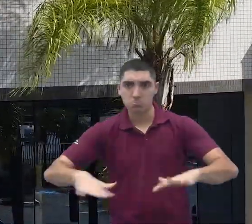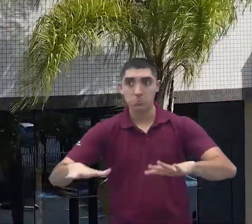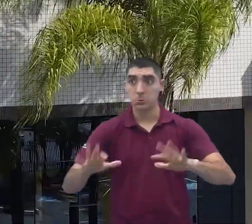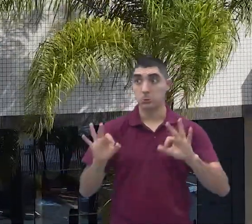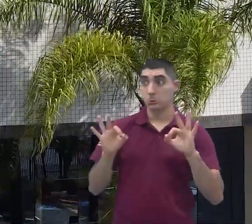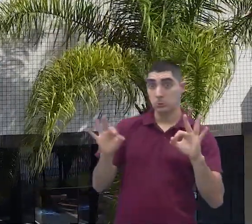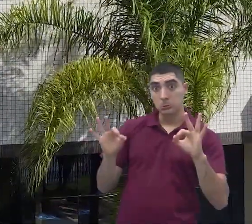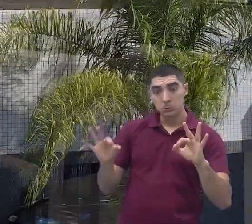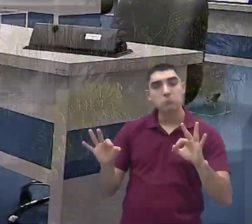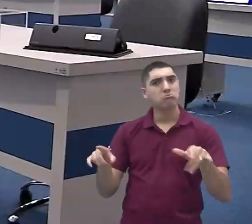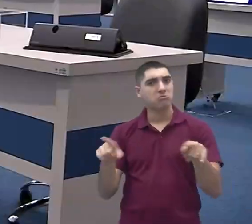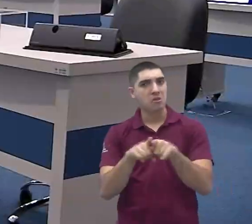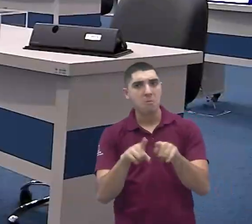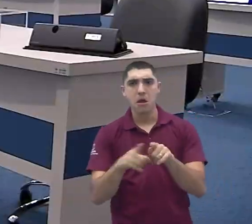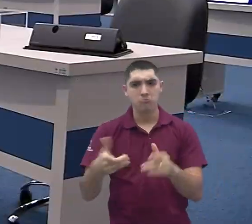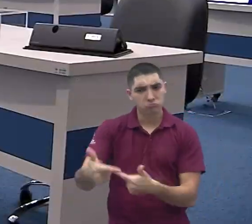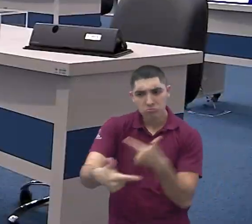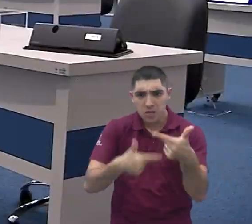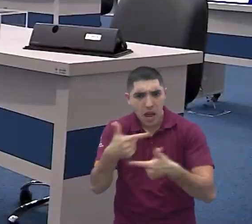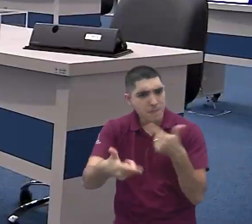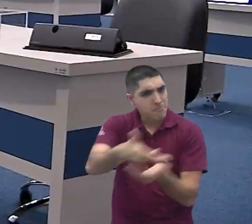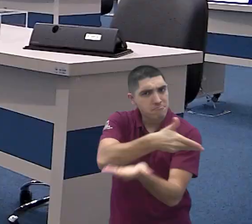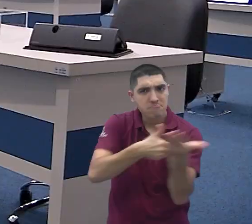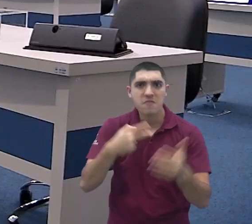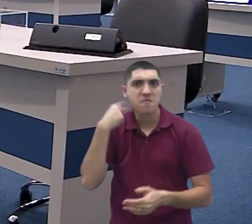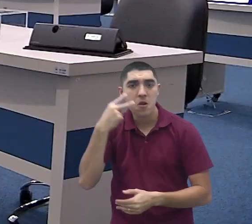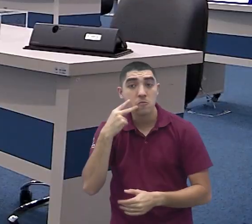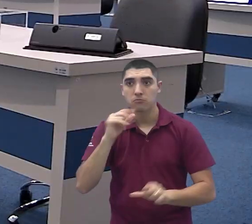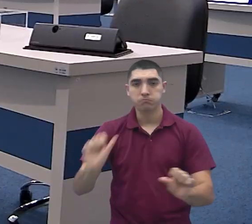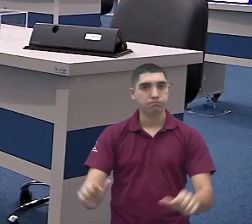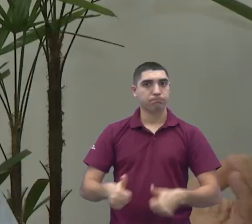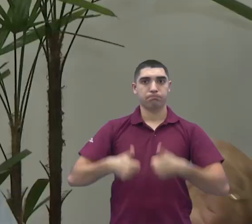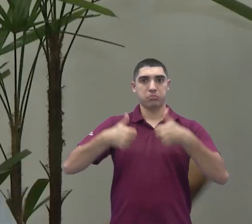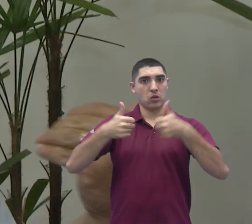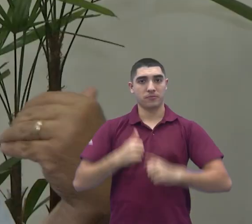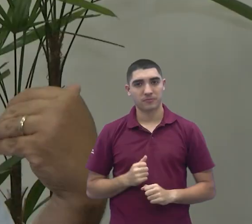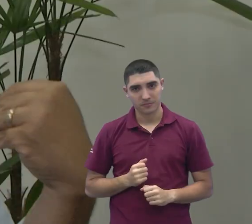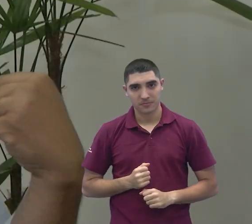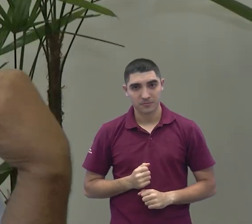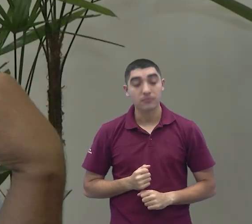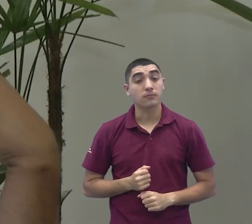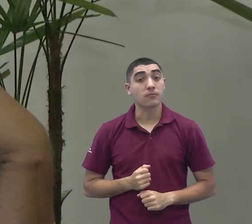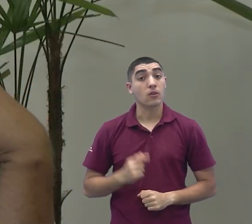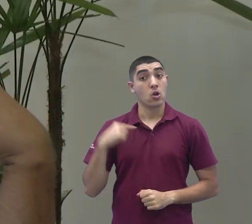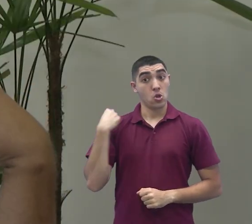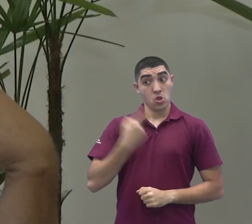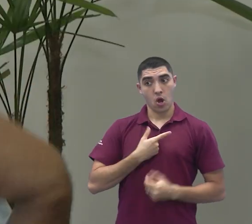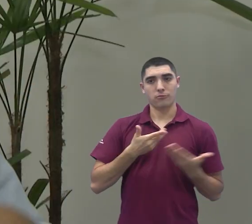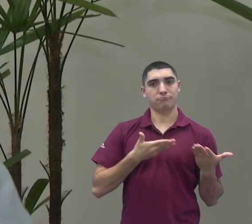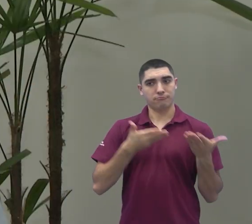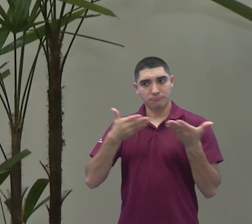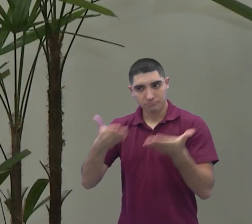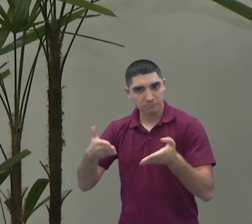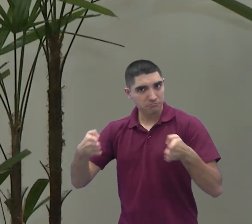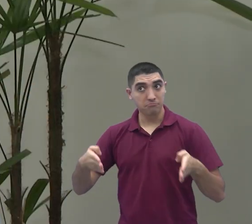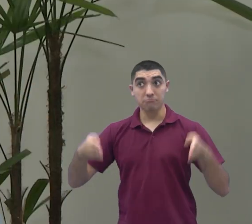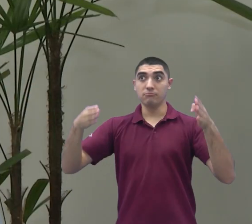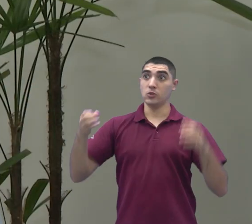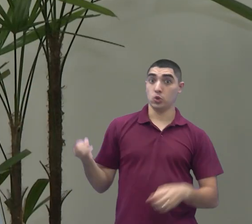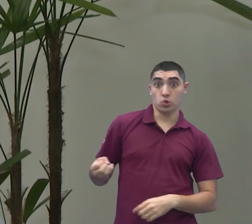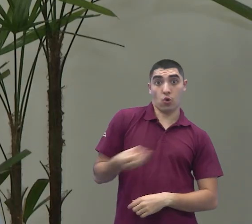pela modernização e pelo fortalecimento da atividade parlamentar. Quando nós entramos e fizemos o